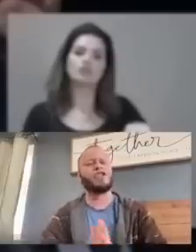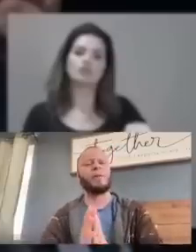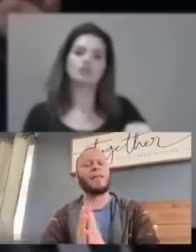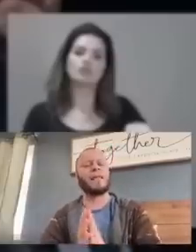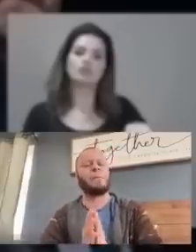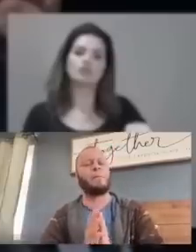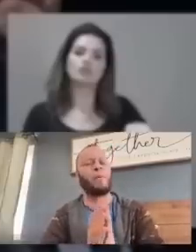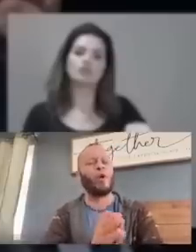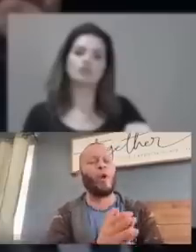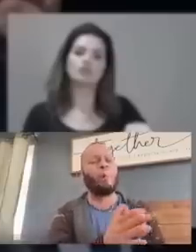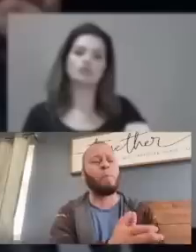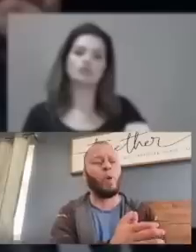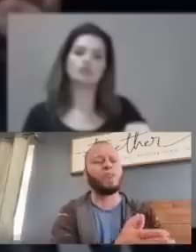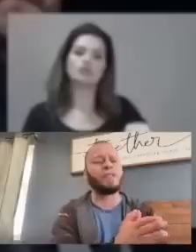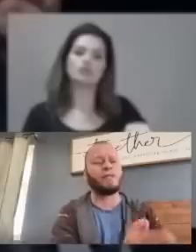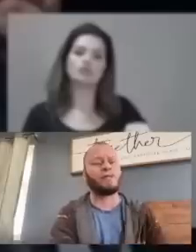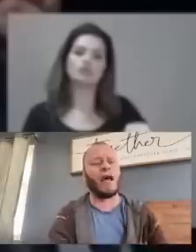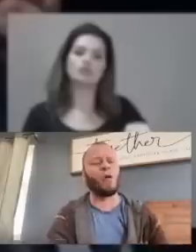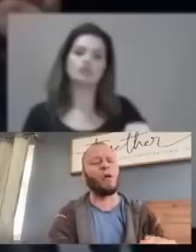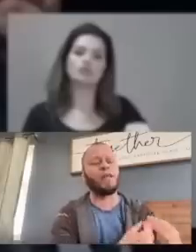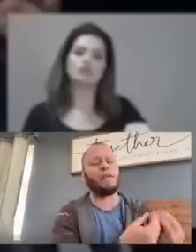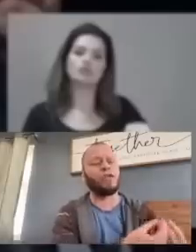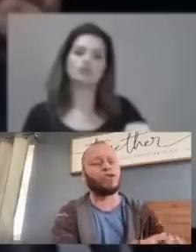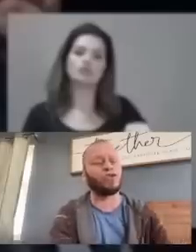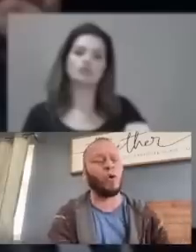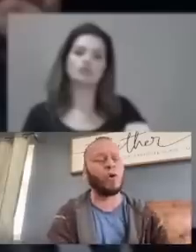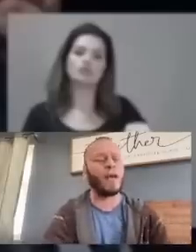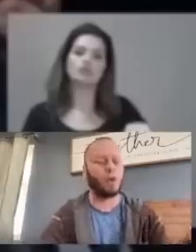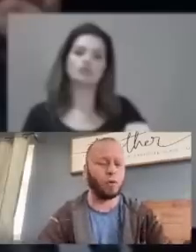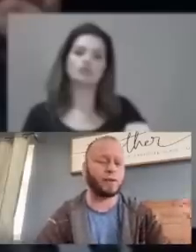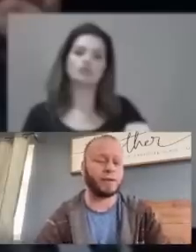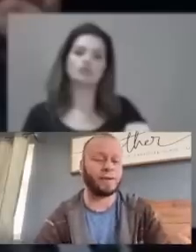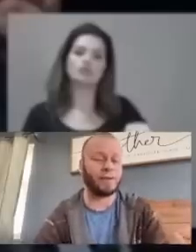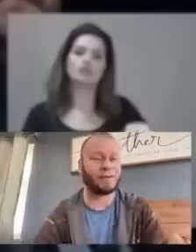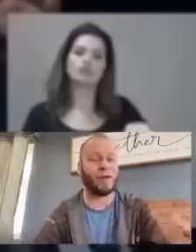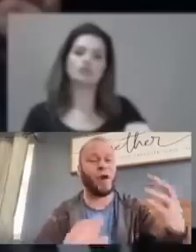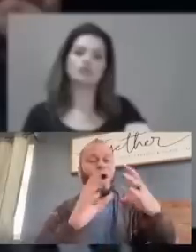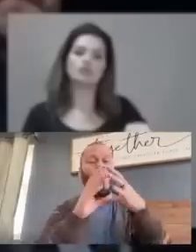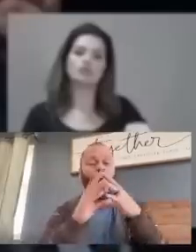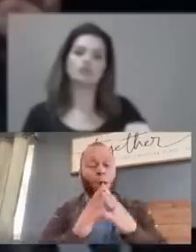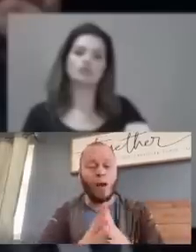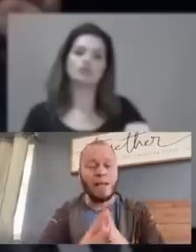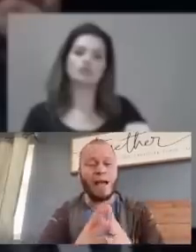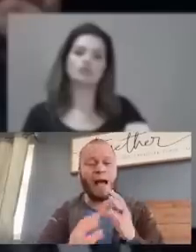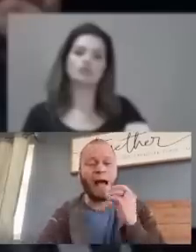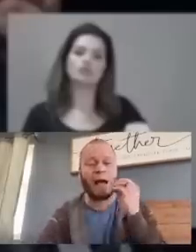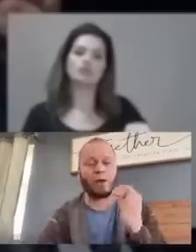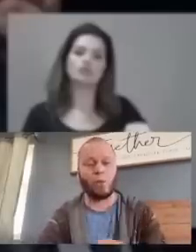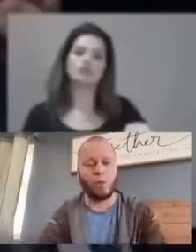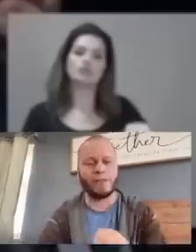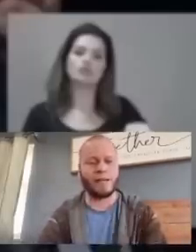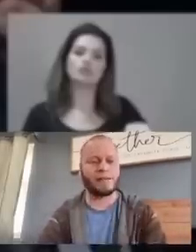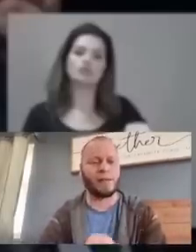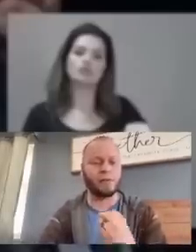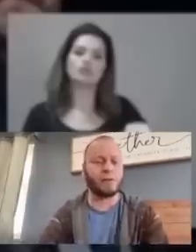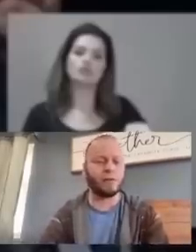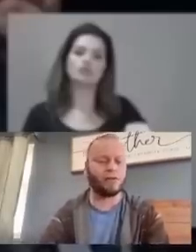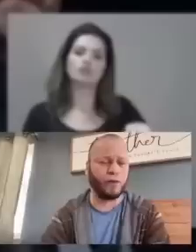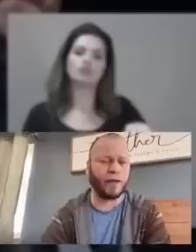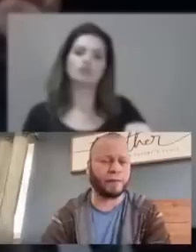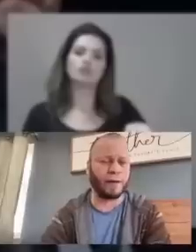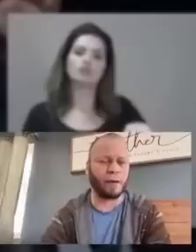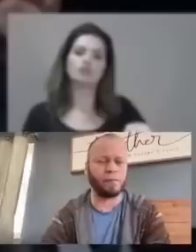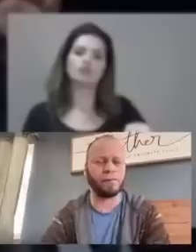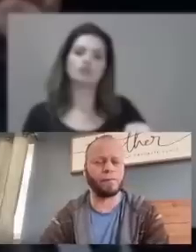e de maneira proposital ele show que acontecesse Olha a acusação